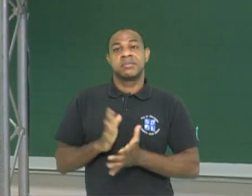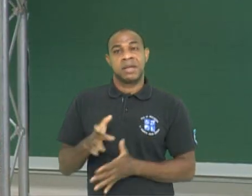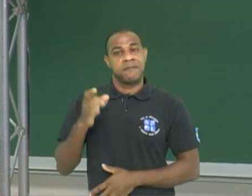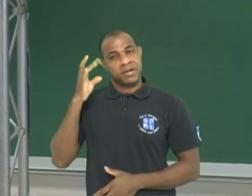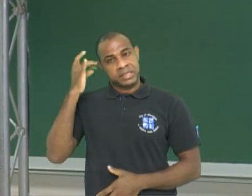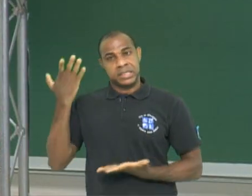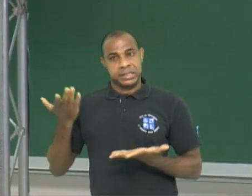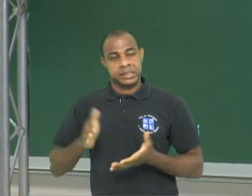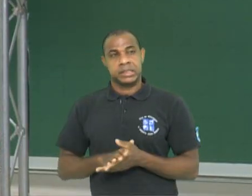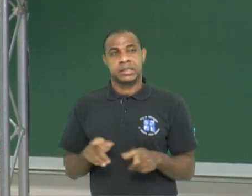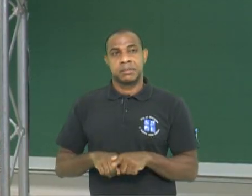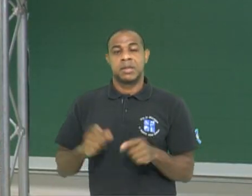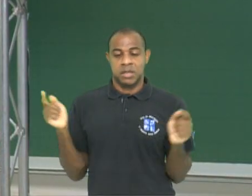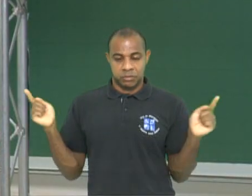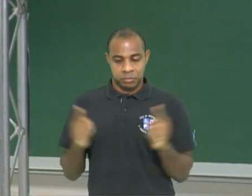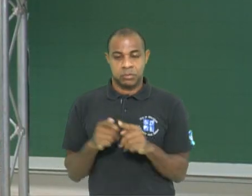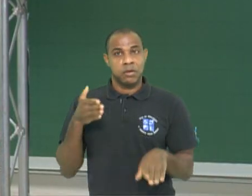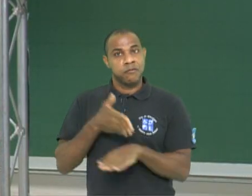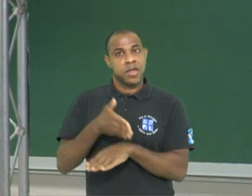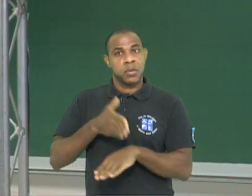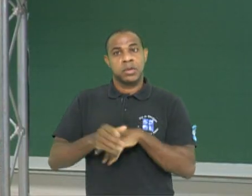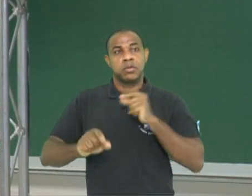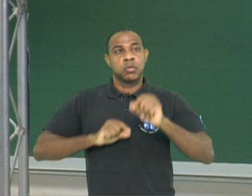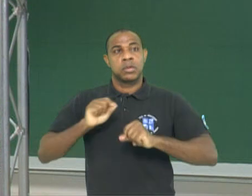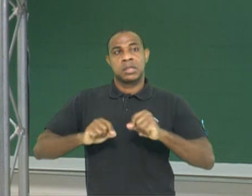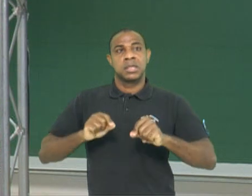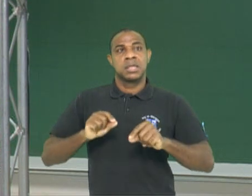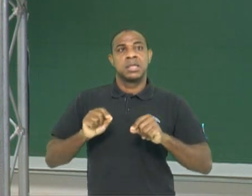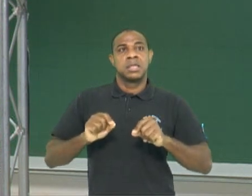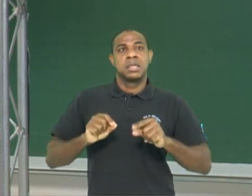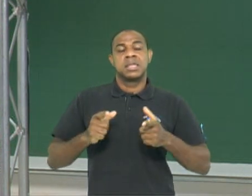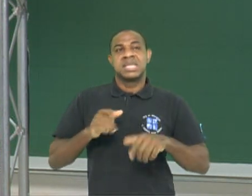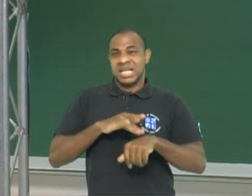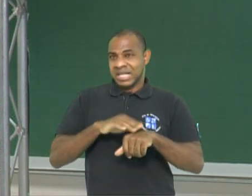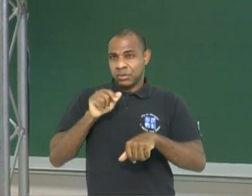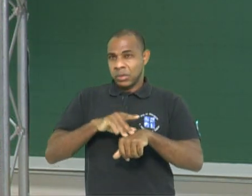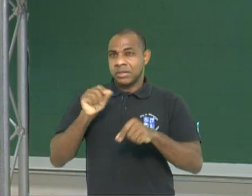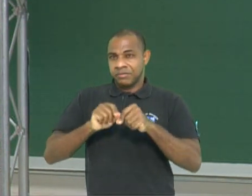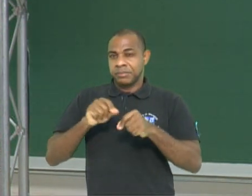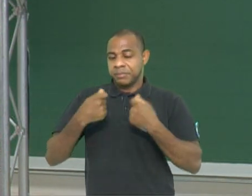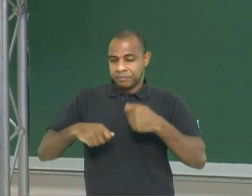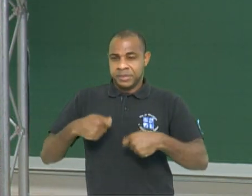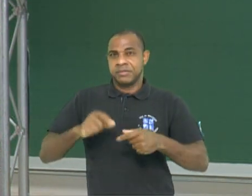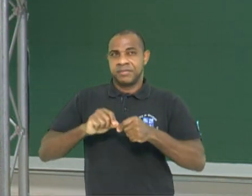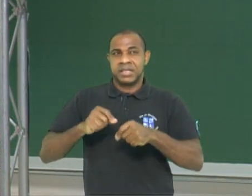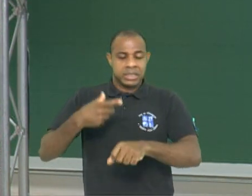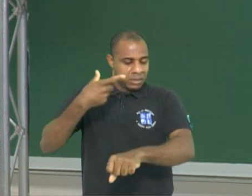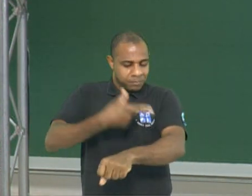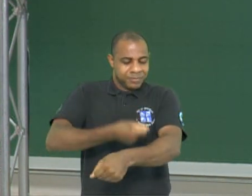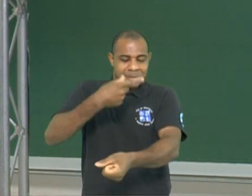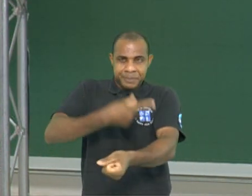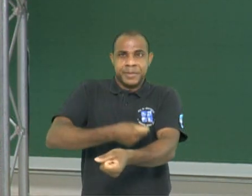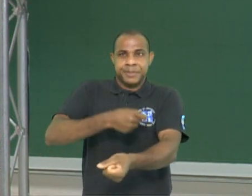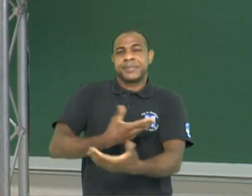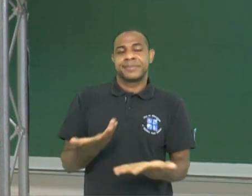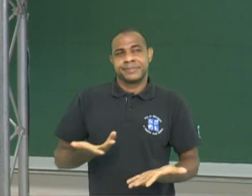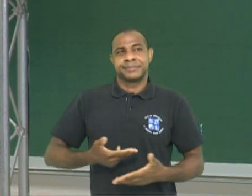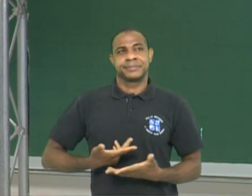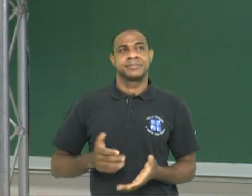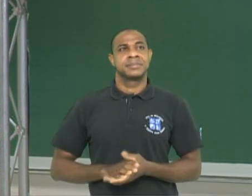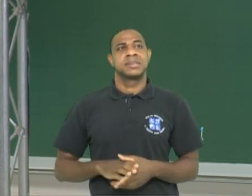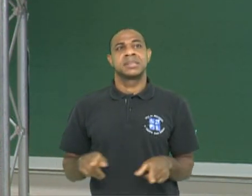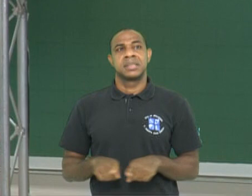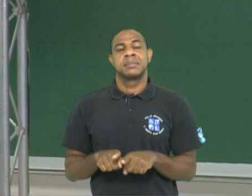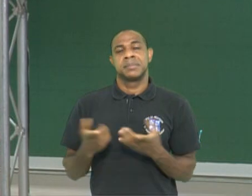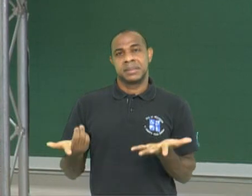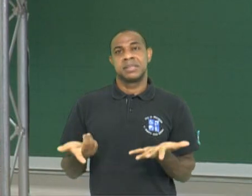vida, diminui a frequência com que o hemofílico tem que fazer aquela aplicação, né, dos fatores, e